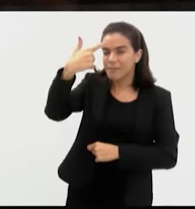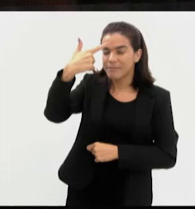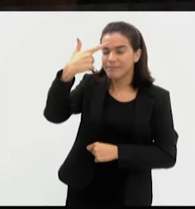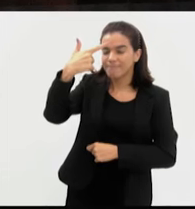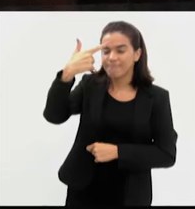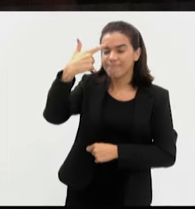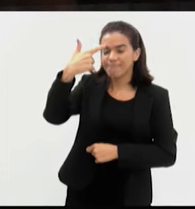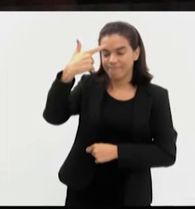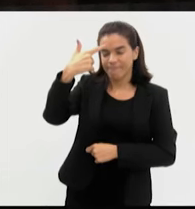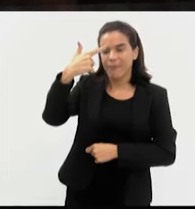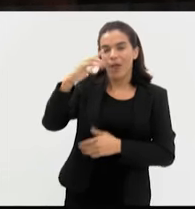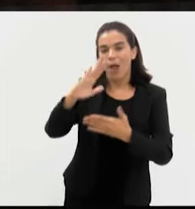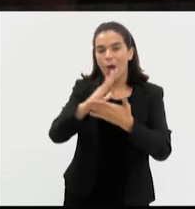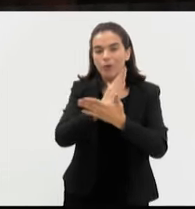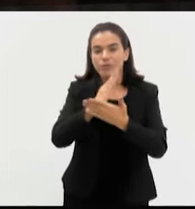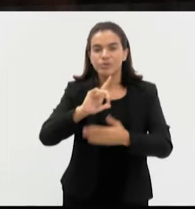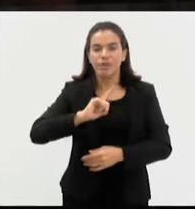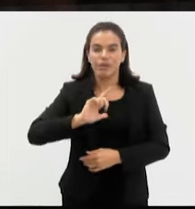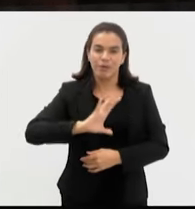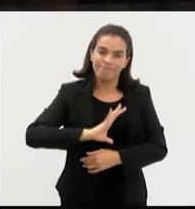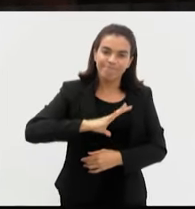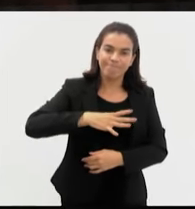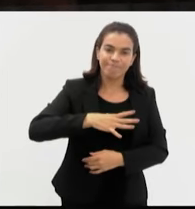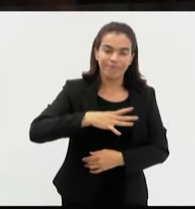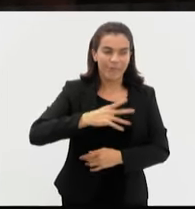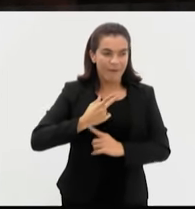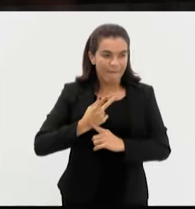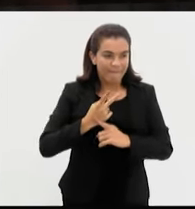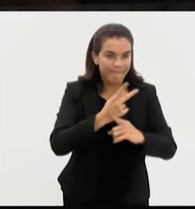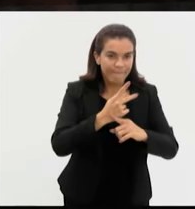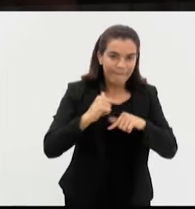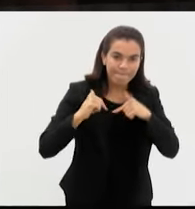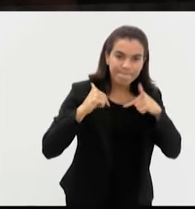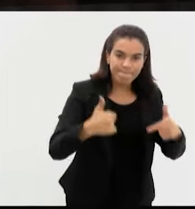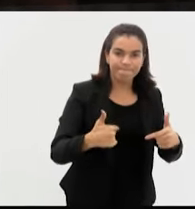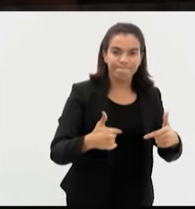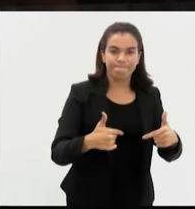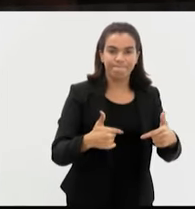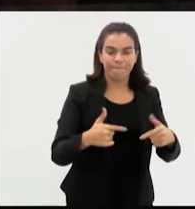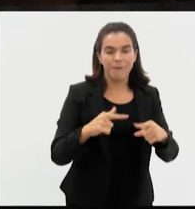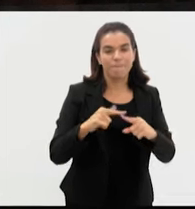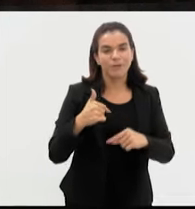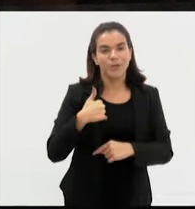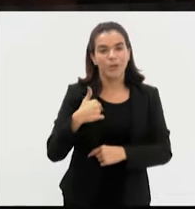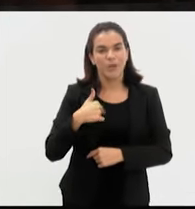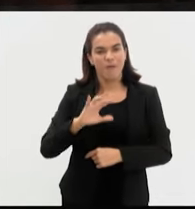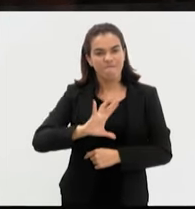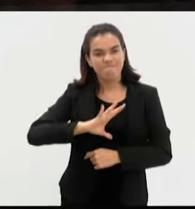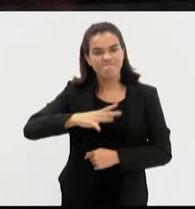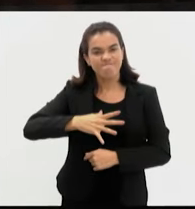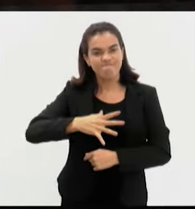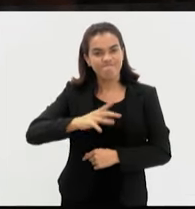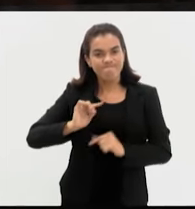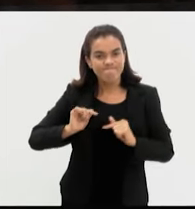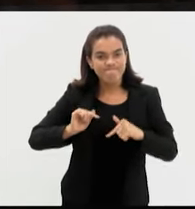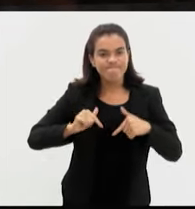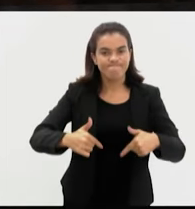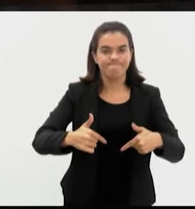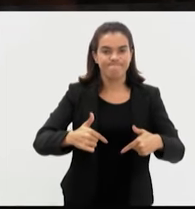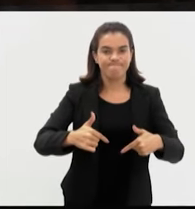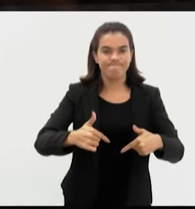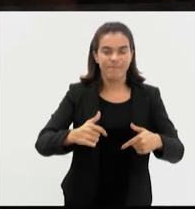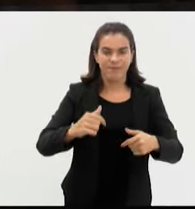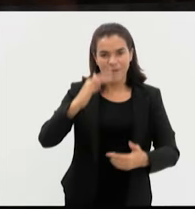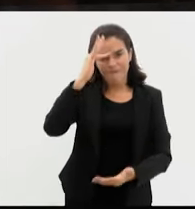que poucos t a coragem de lá e executar mas eu tenho essa coragem eu tenho